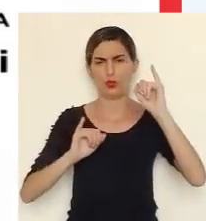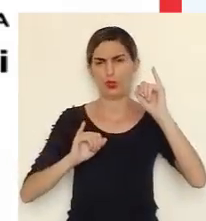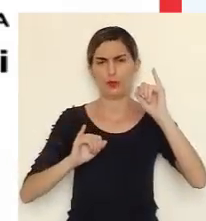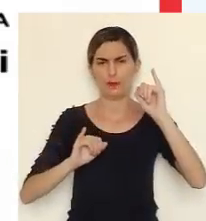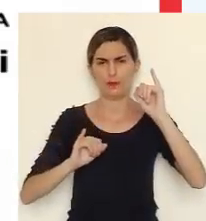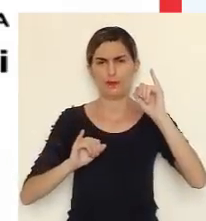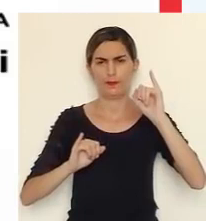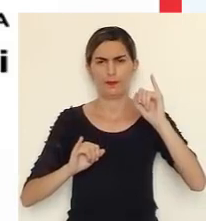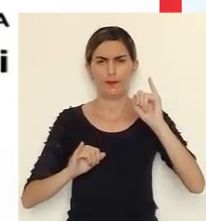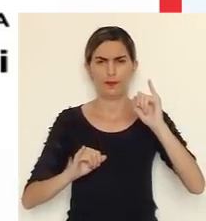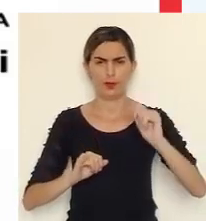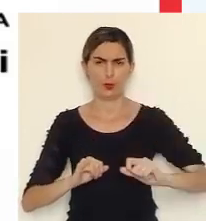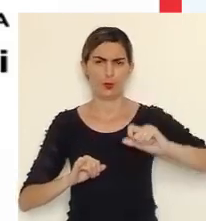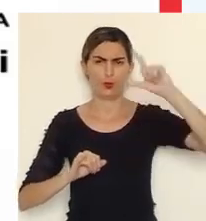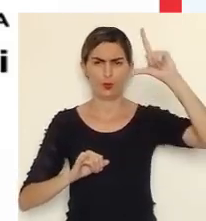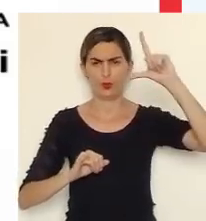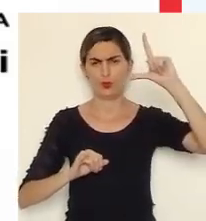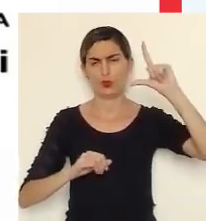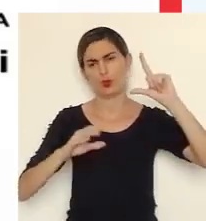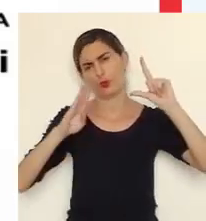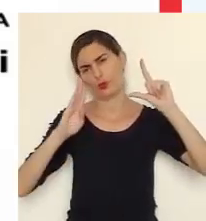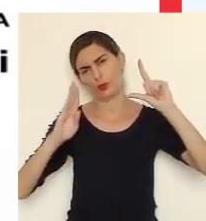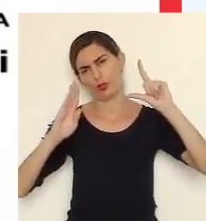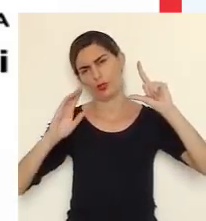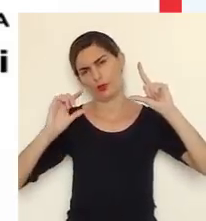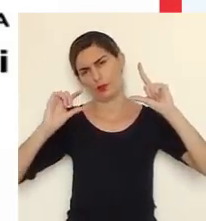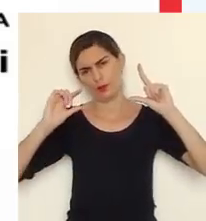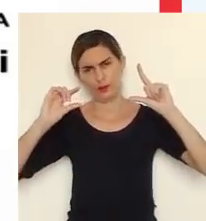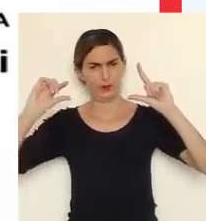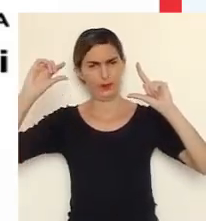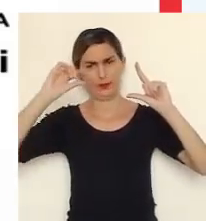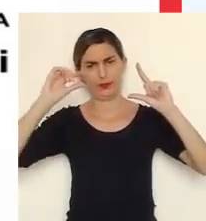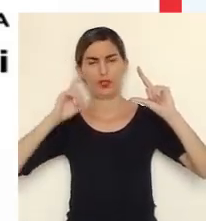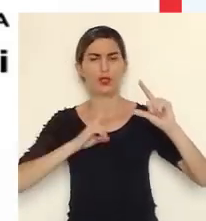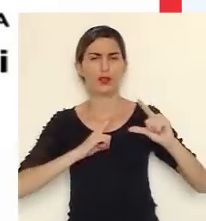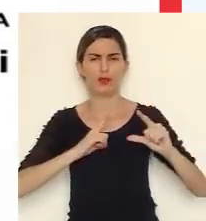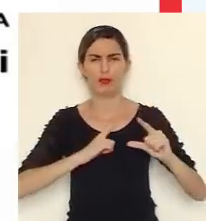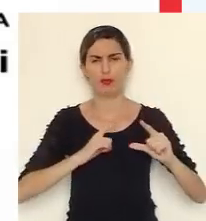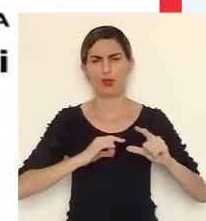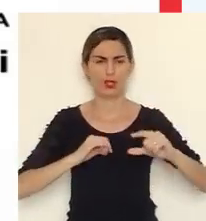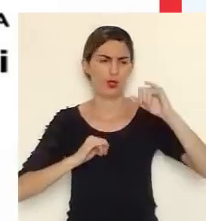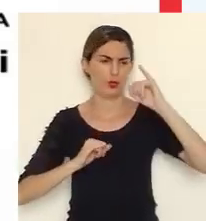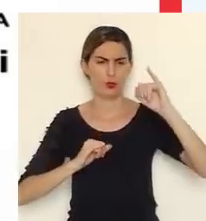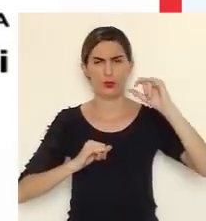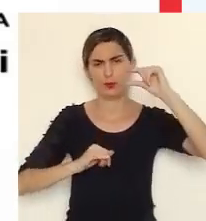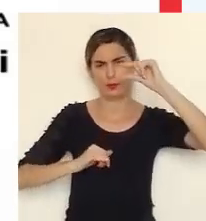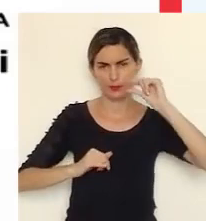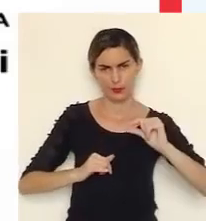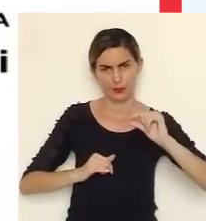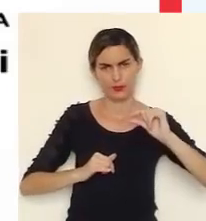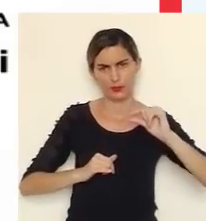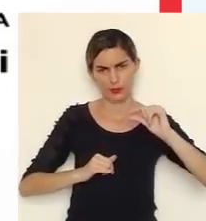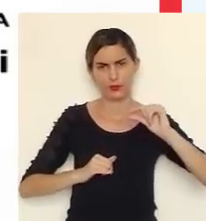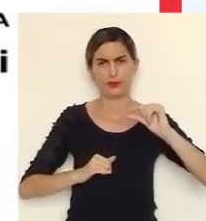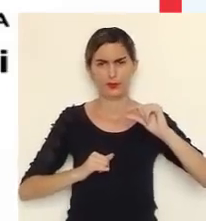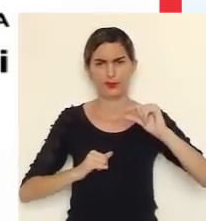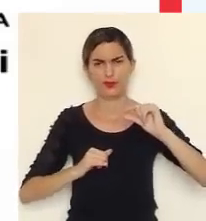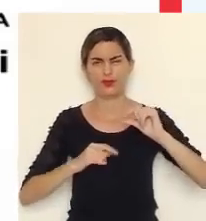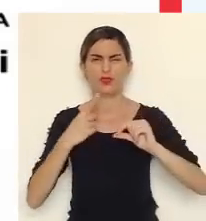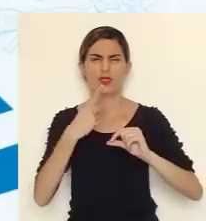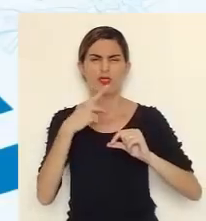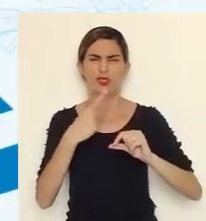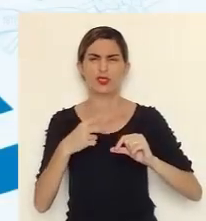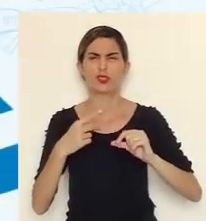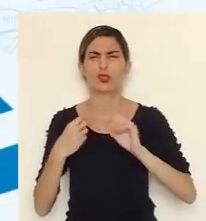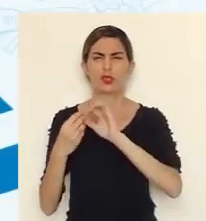I, né? Maiúsculo com um Bzinho em cima. E eu tenho um I minúsculo,